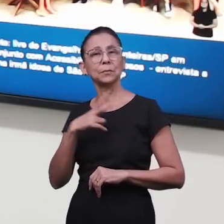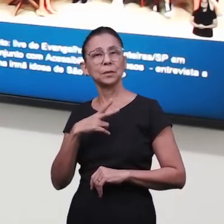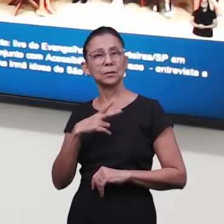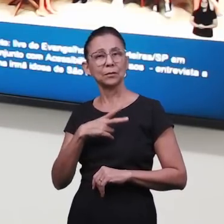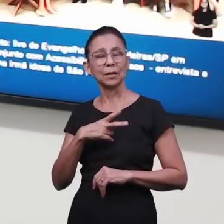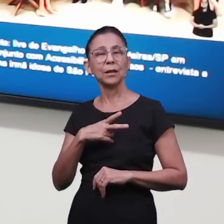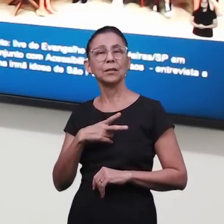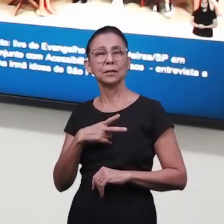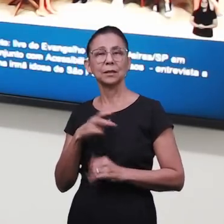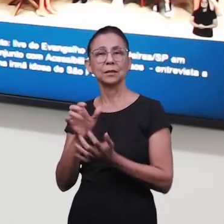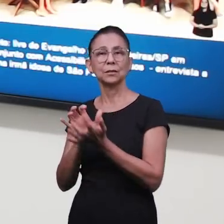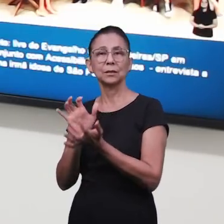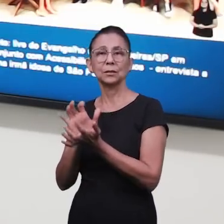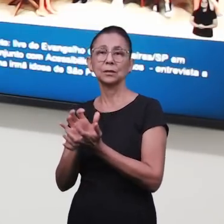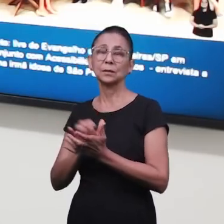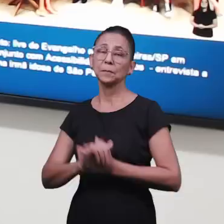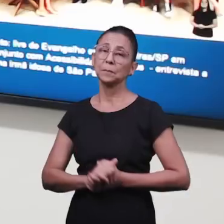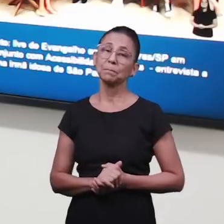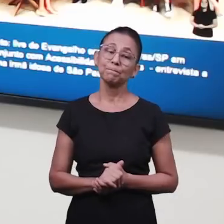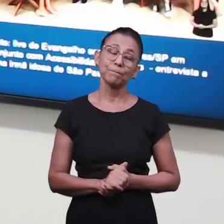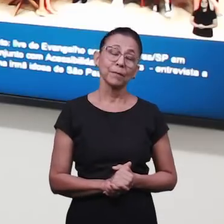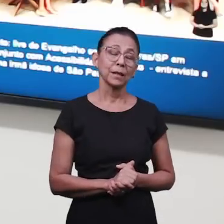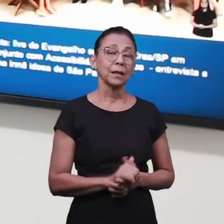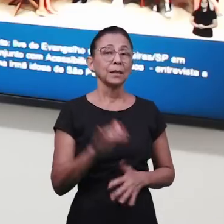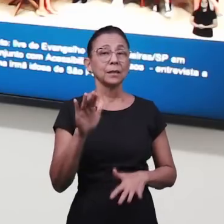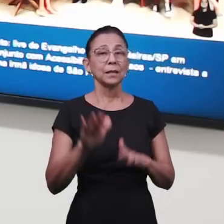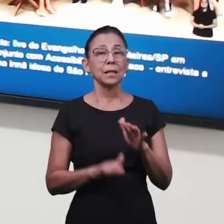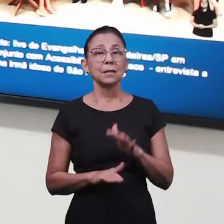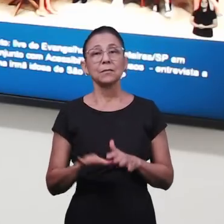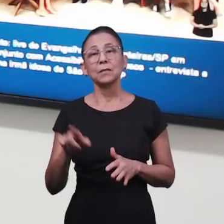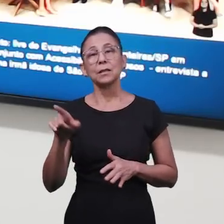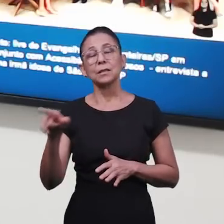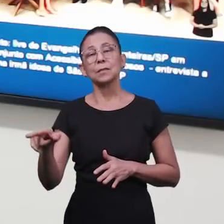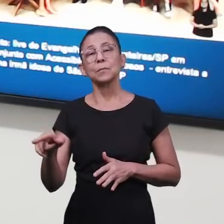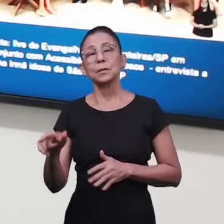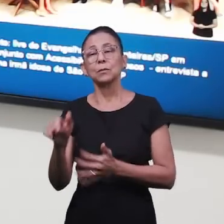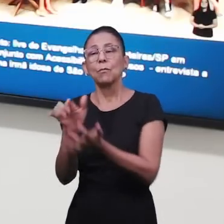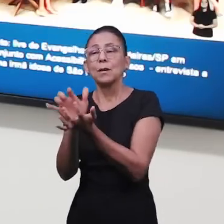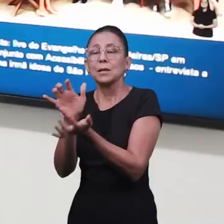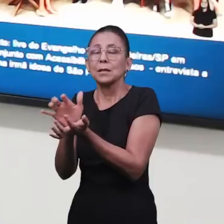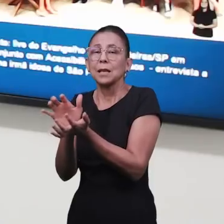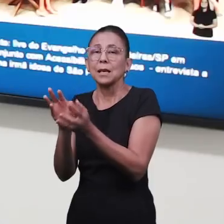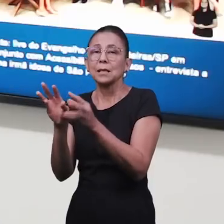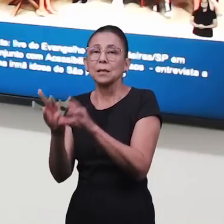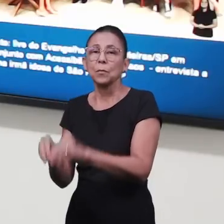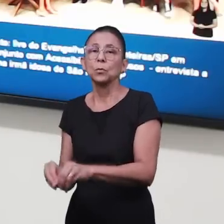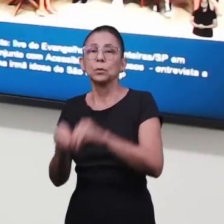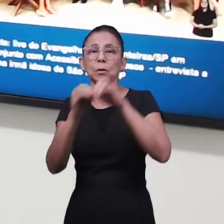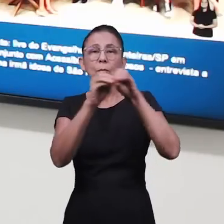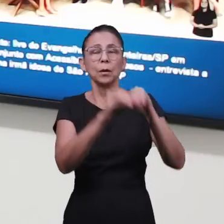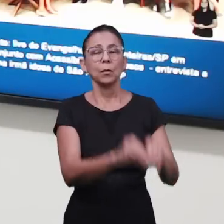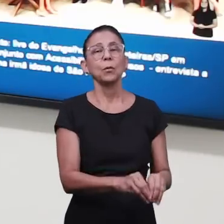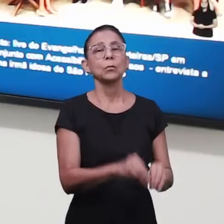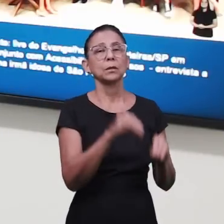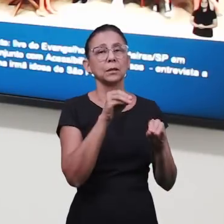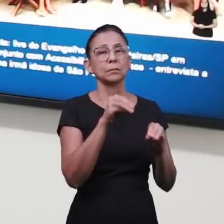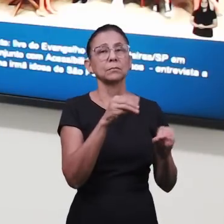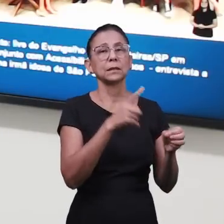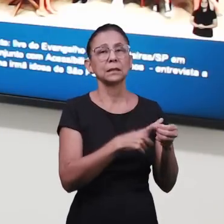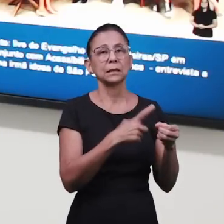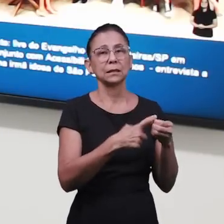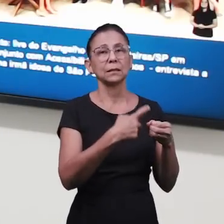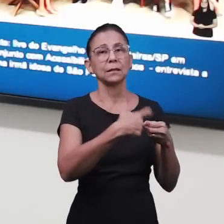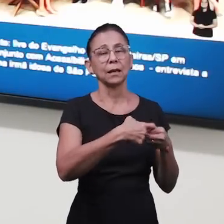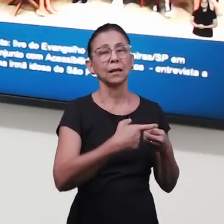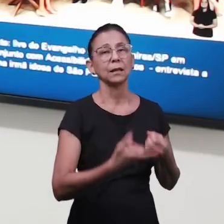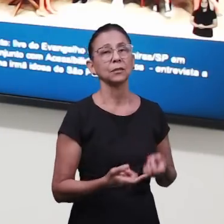ele é deslocado do seu local de origem para outra cidade, para ser melhor cuidado por um filho ou cuidador, e ele acaba